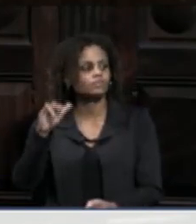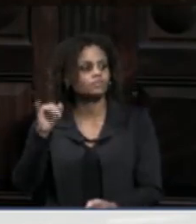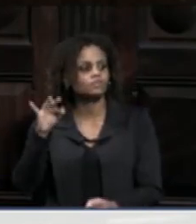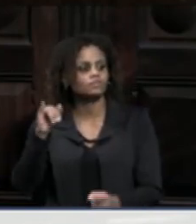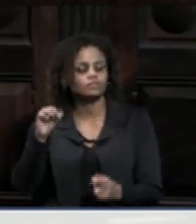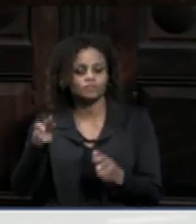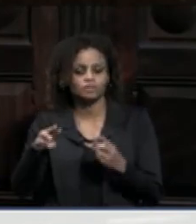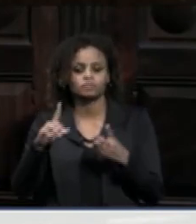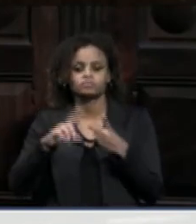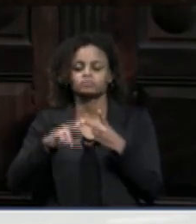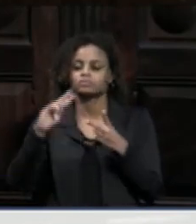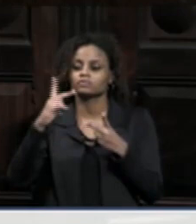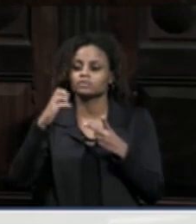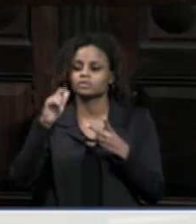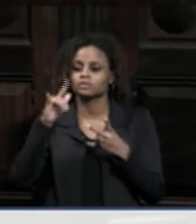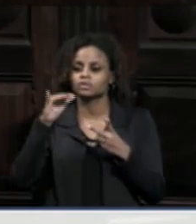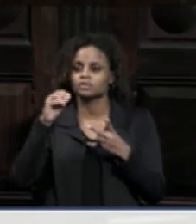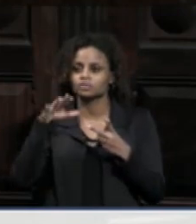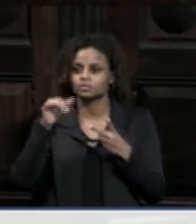Eliomar Coelho,